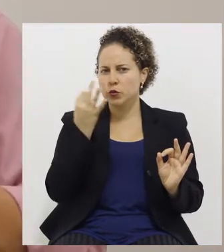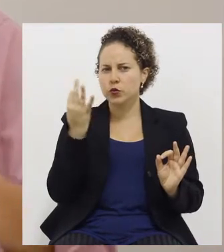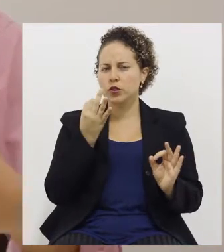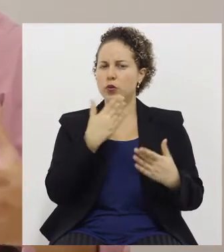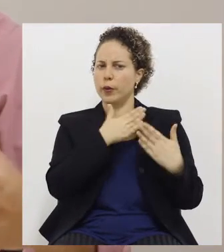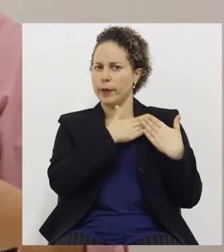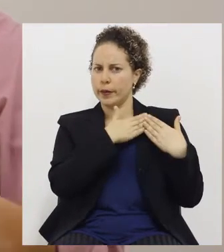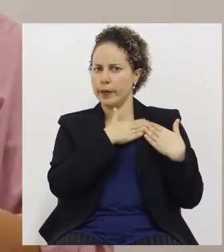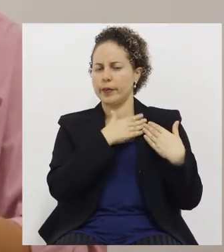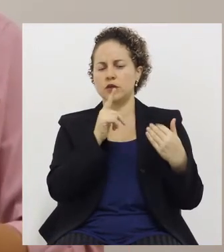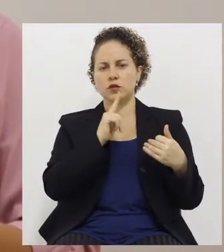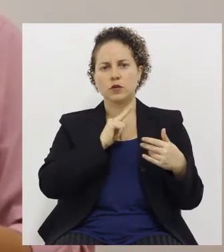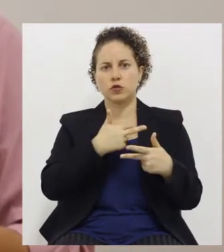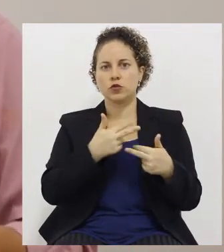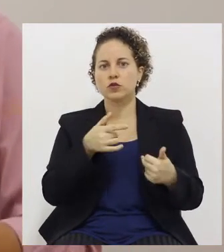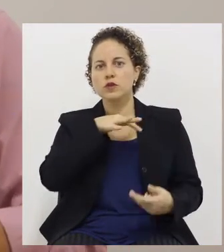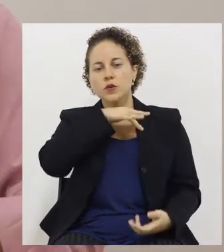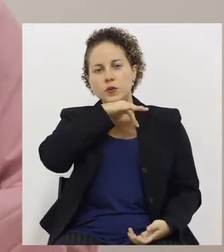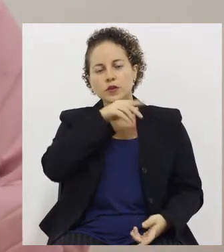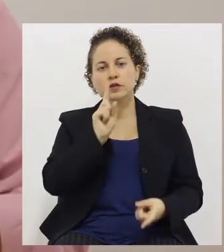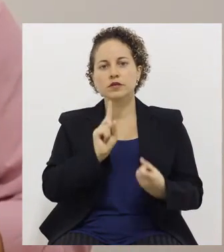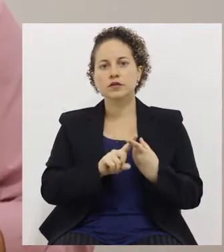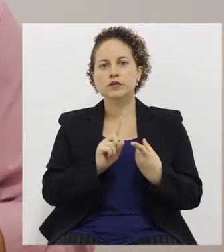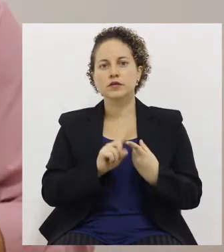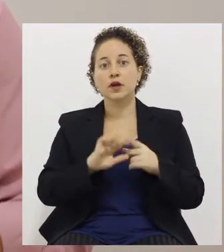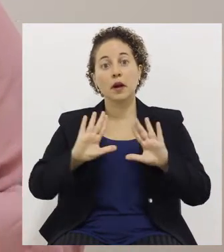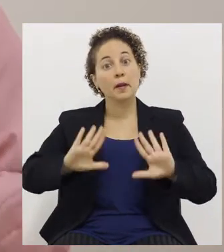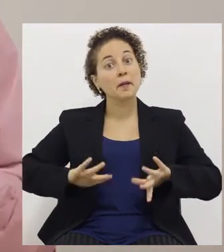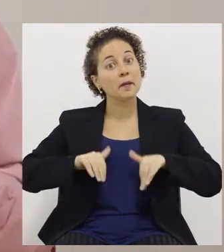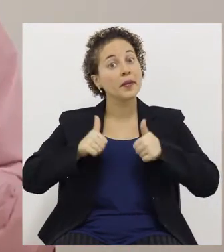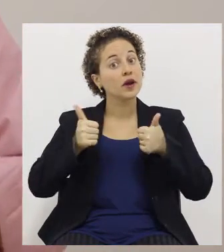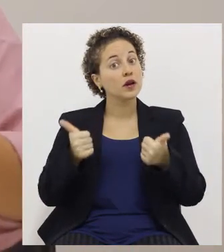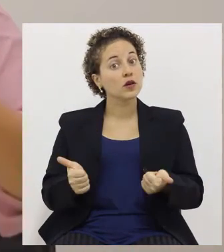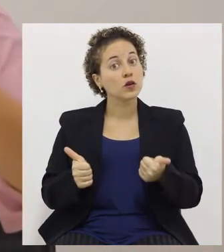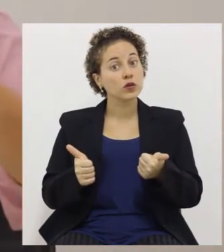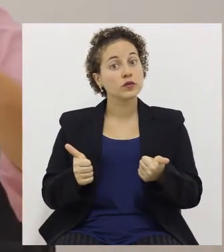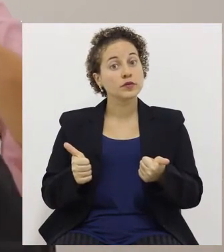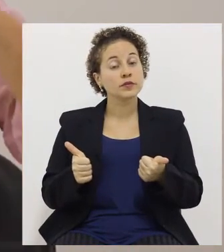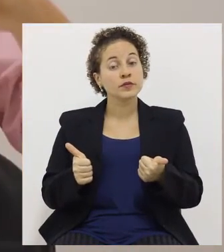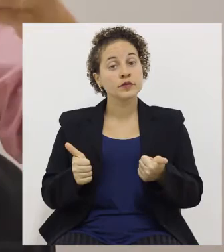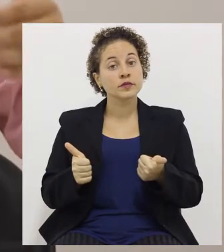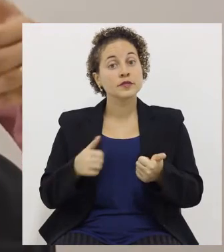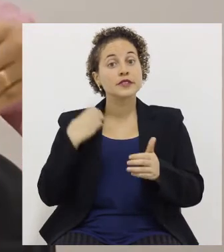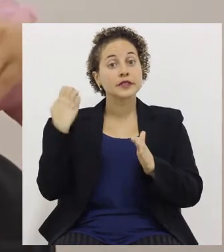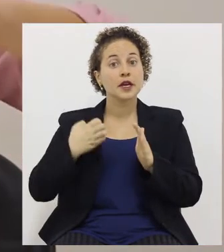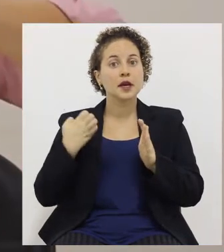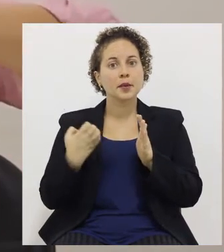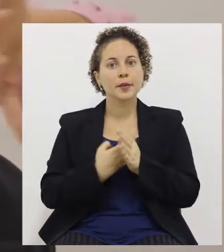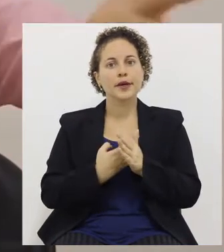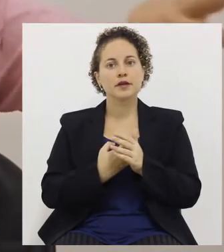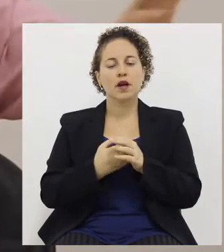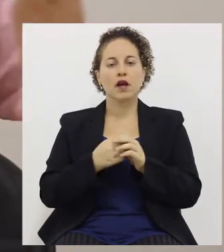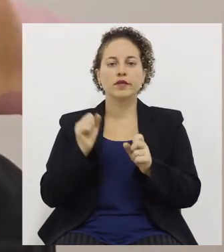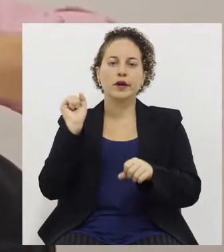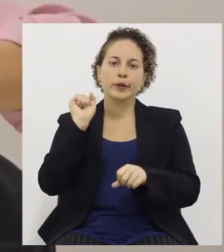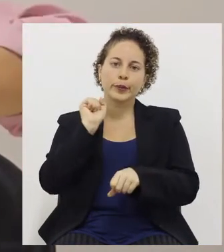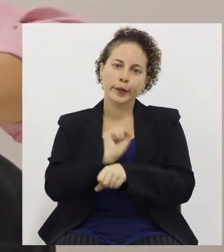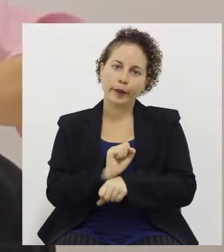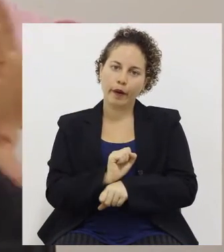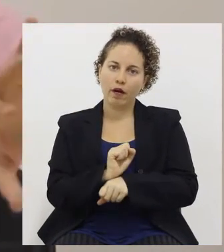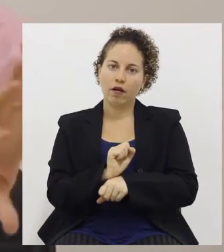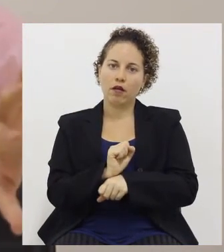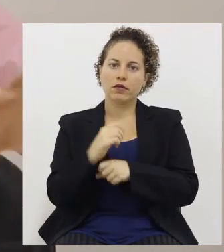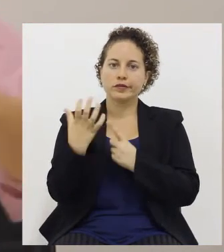chamada compromisso pode ser algo ruim? Não é que é ruim. É melhor do que se a empresa se acomodasse ou se